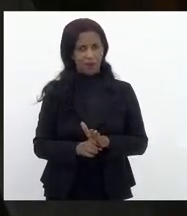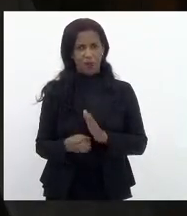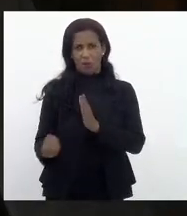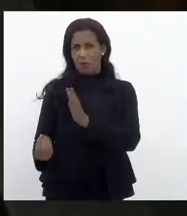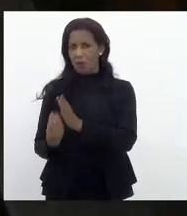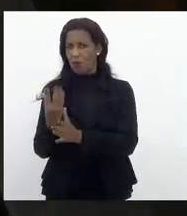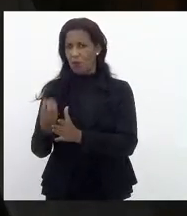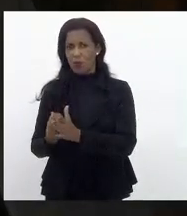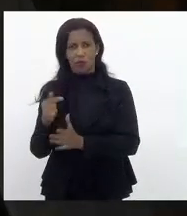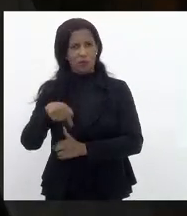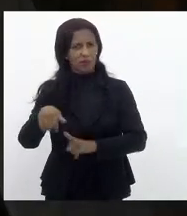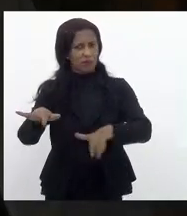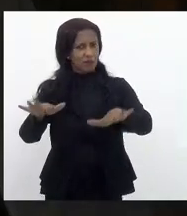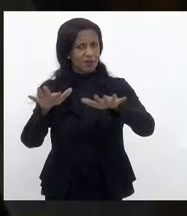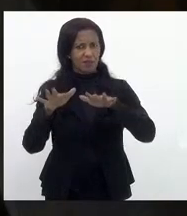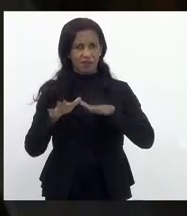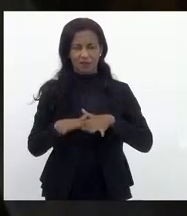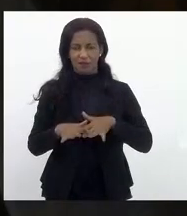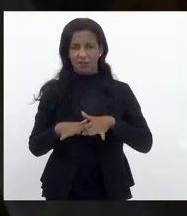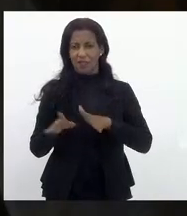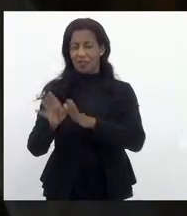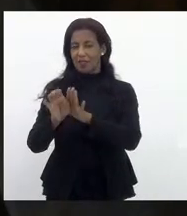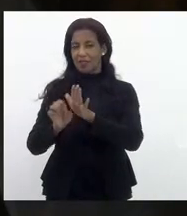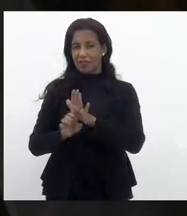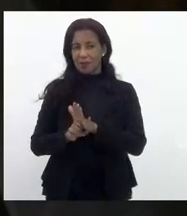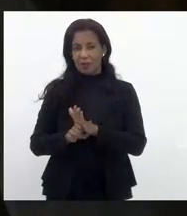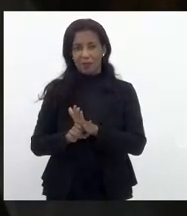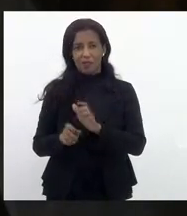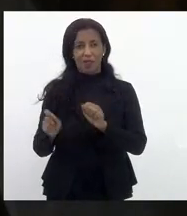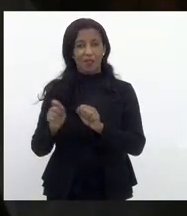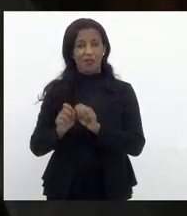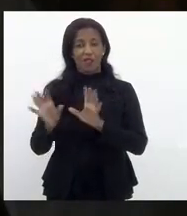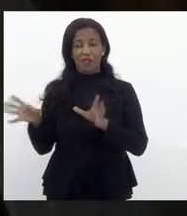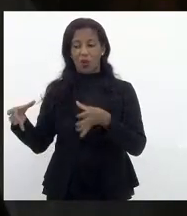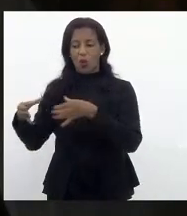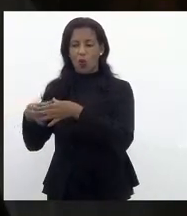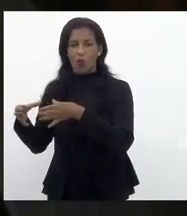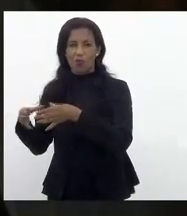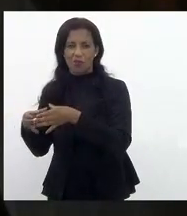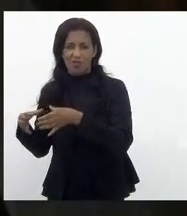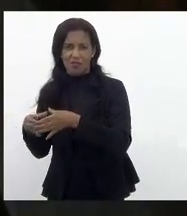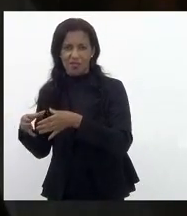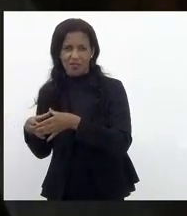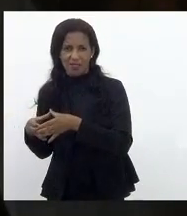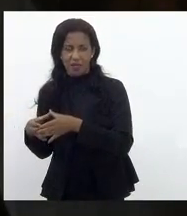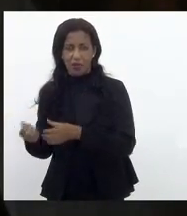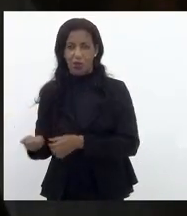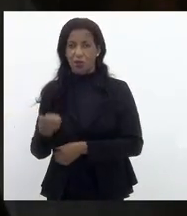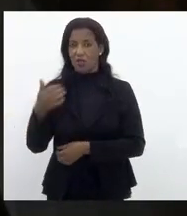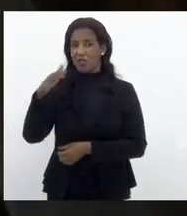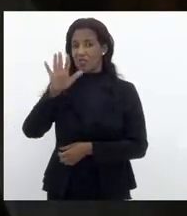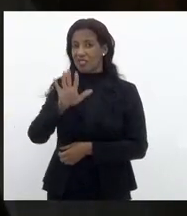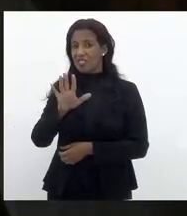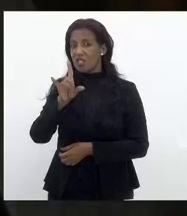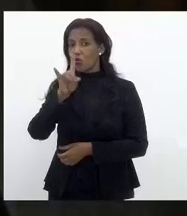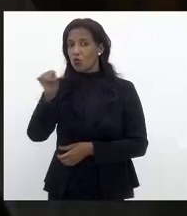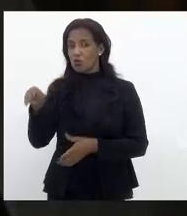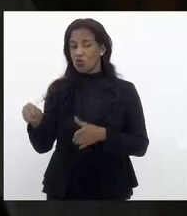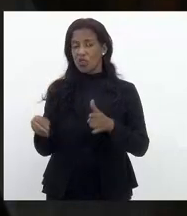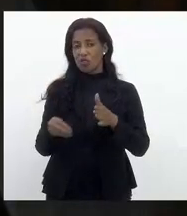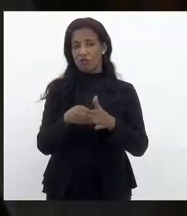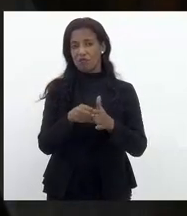são produzidas em plenário as emendas são produzidas em comissão 5 dias para